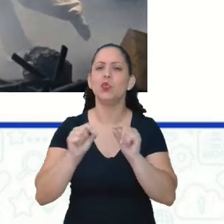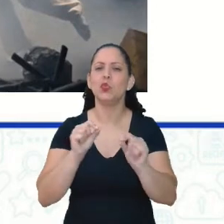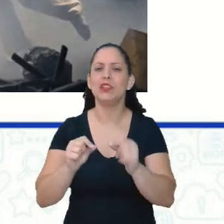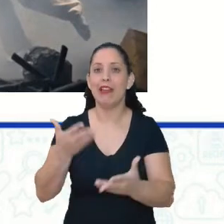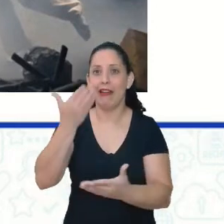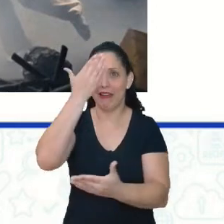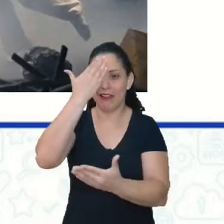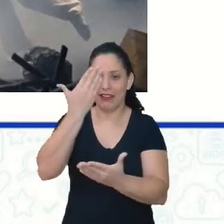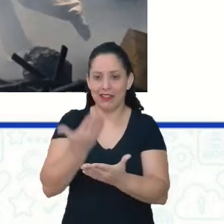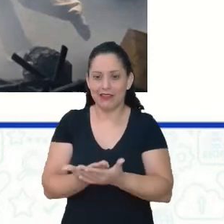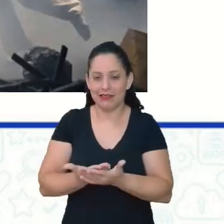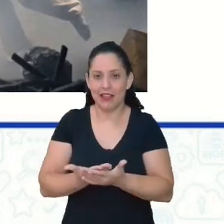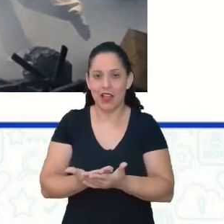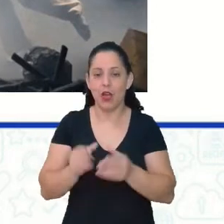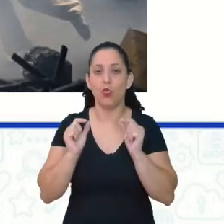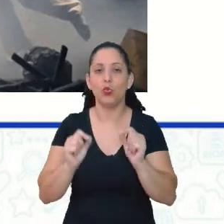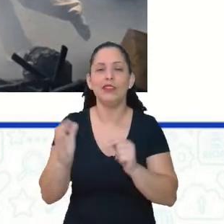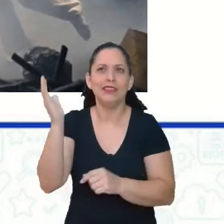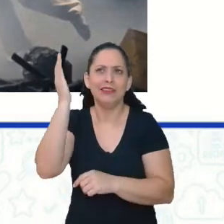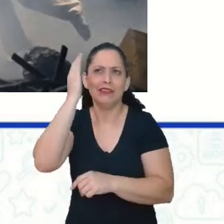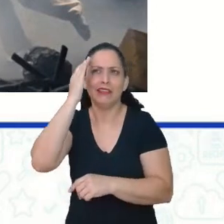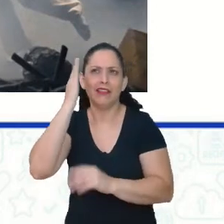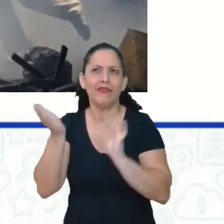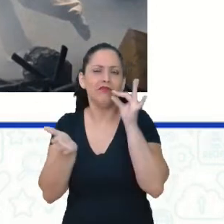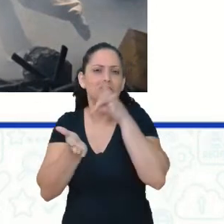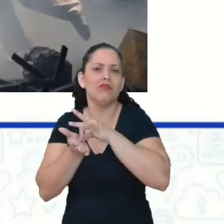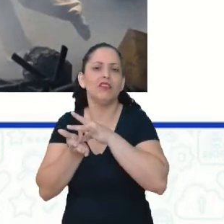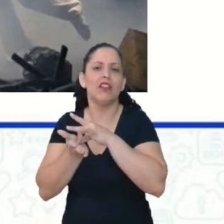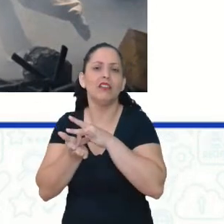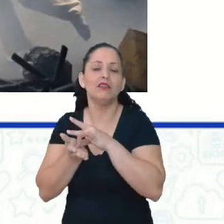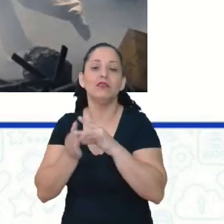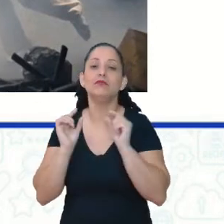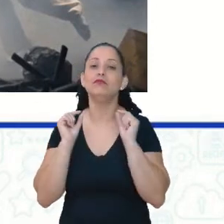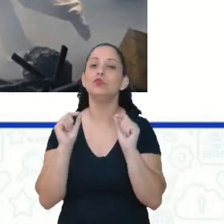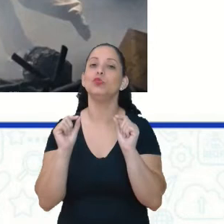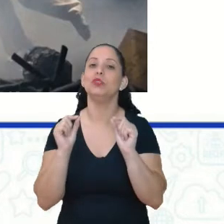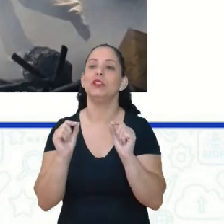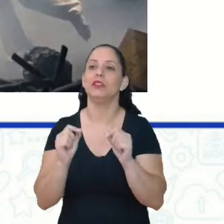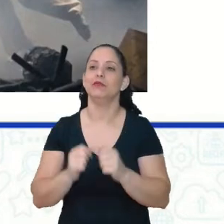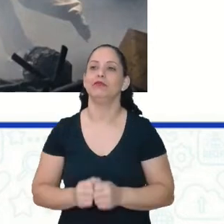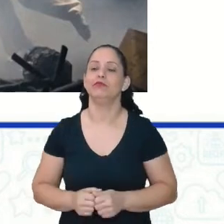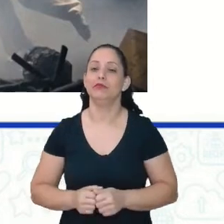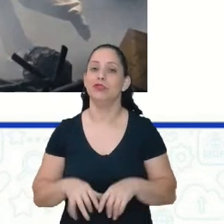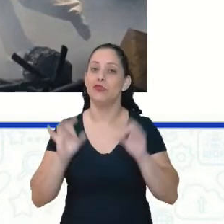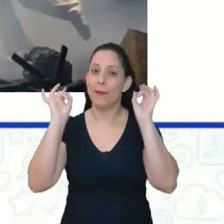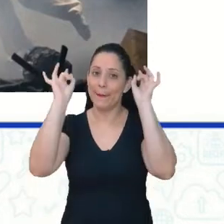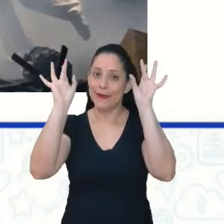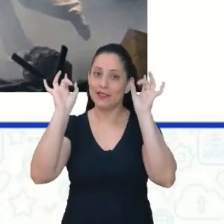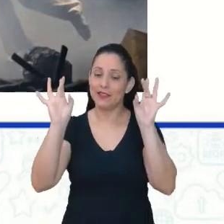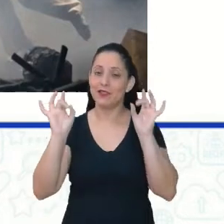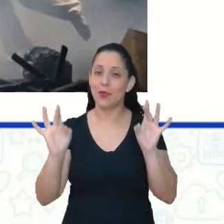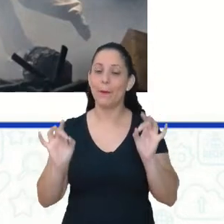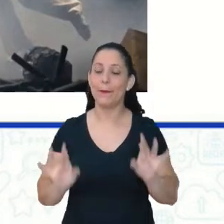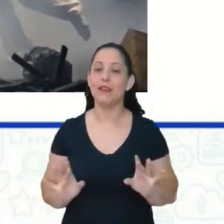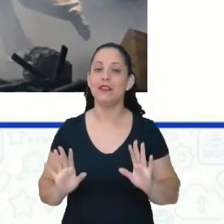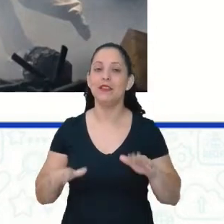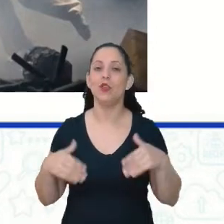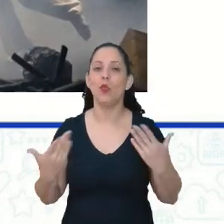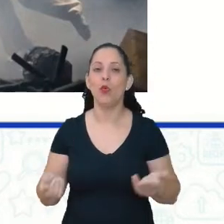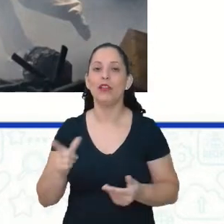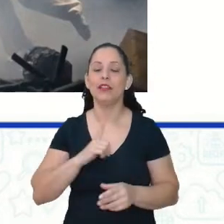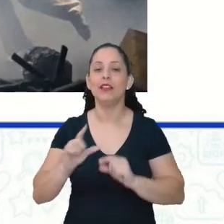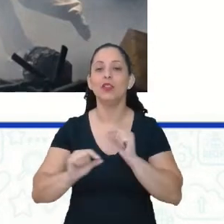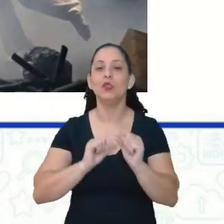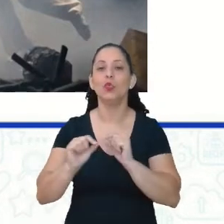Uma busca de entendimento da realidade, principalmente aí na Esteira de Brecht, a quebra da